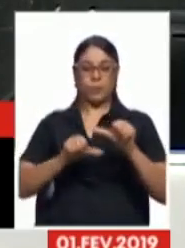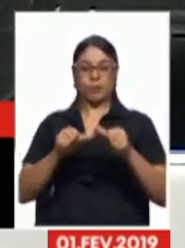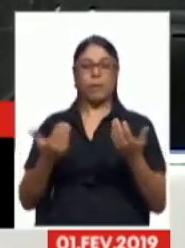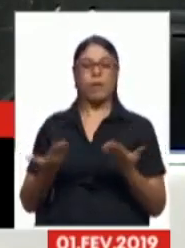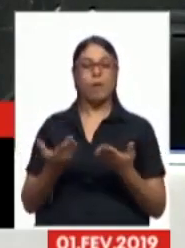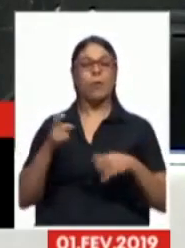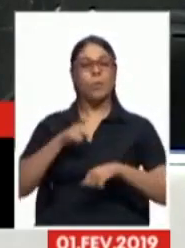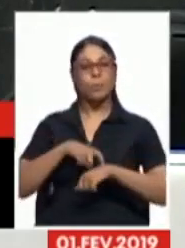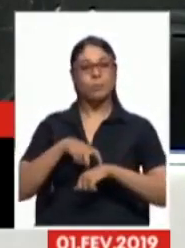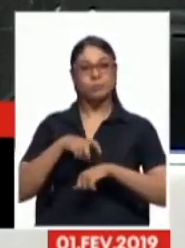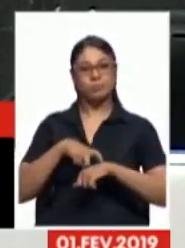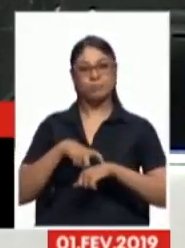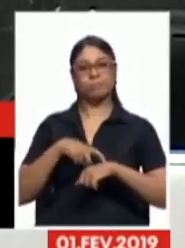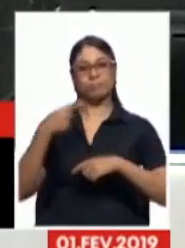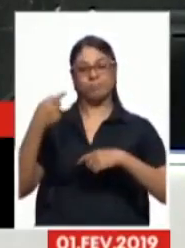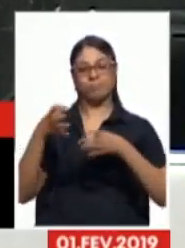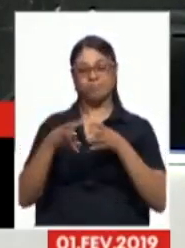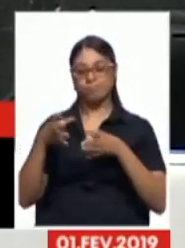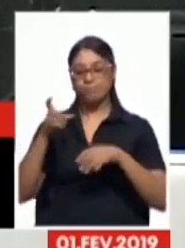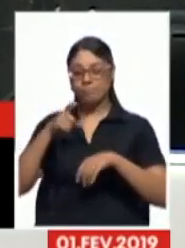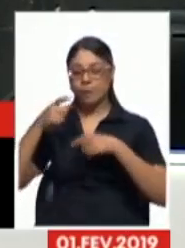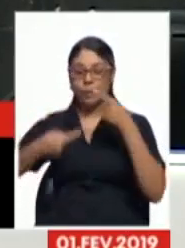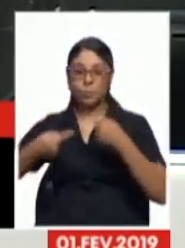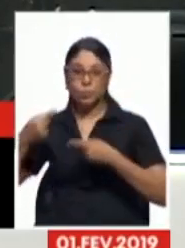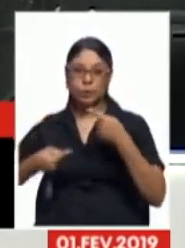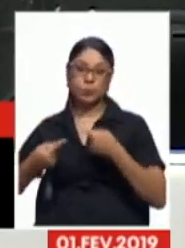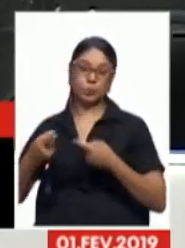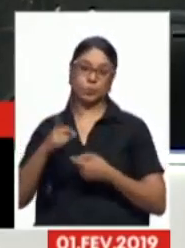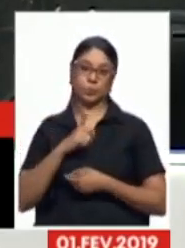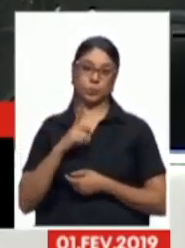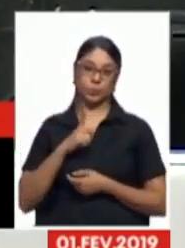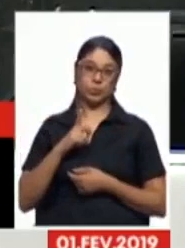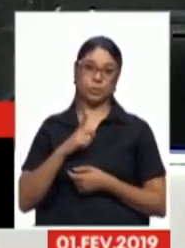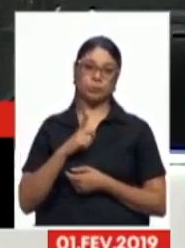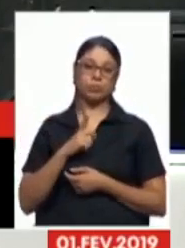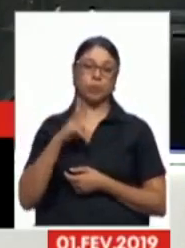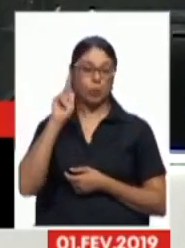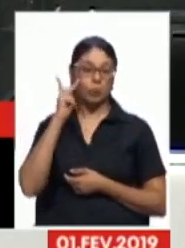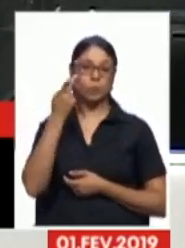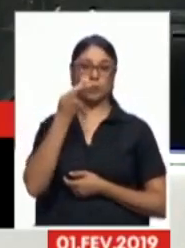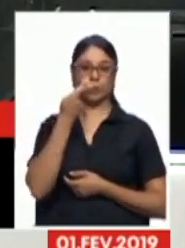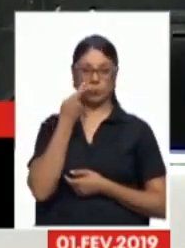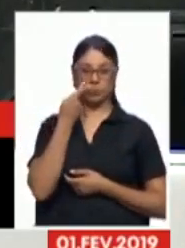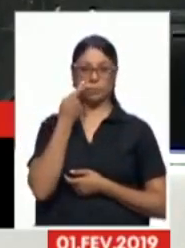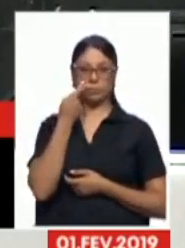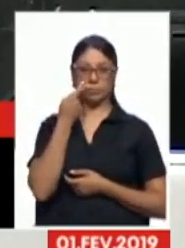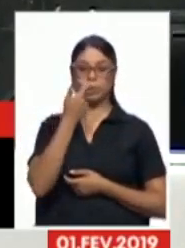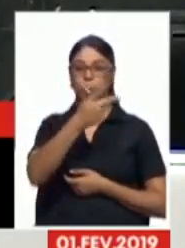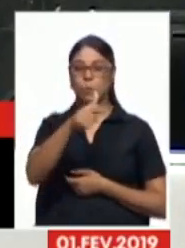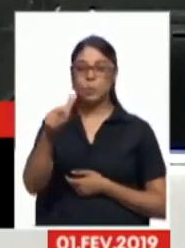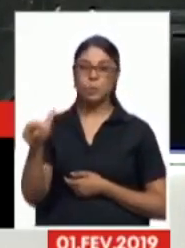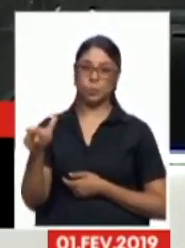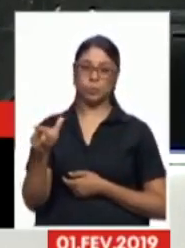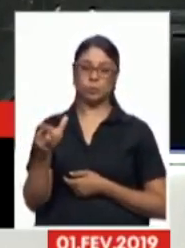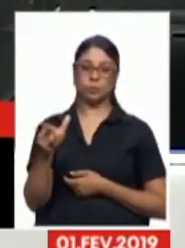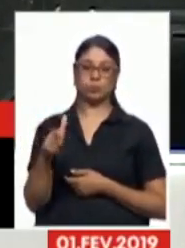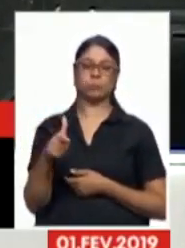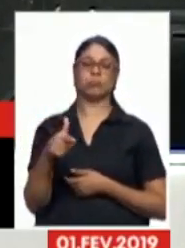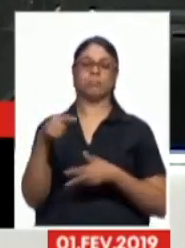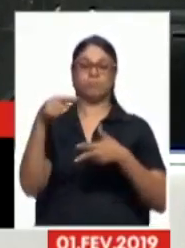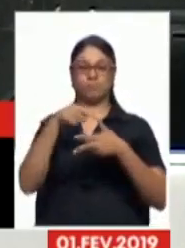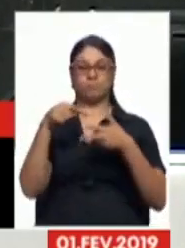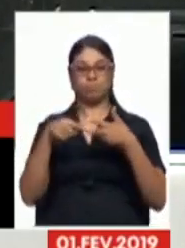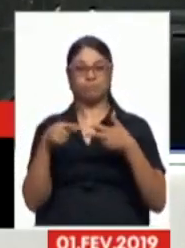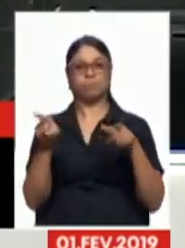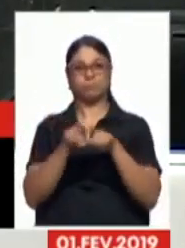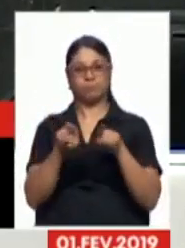do sistema político, passou a ser amplamente reconhecido pelos outros poderes e pela